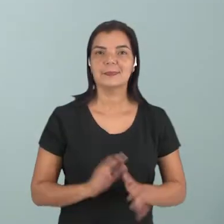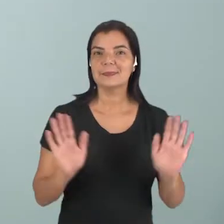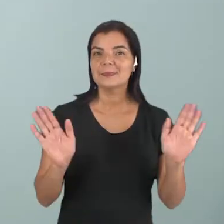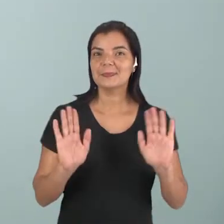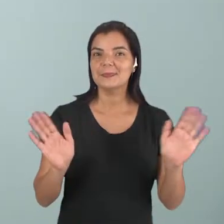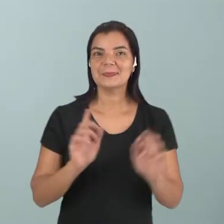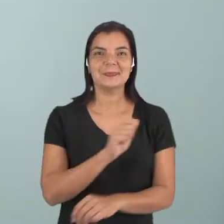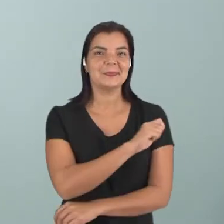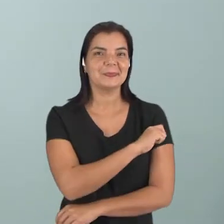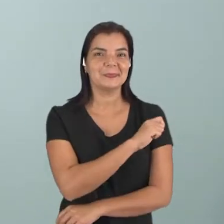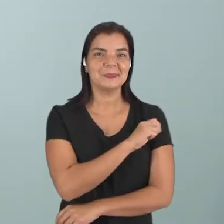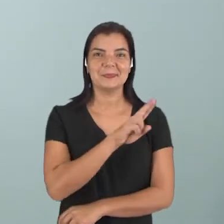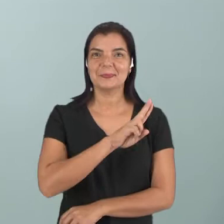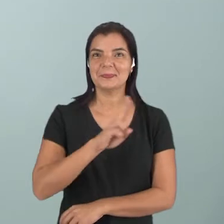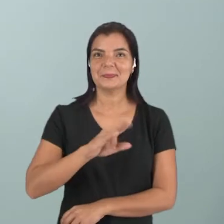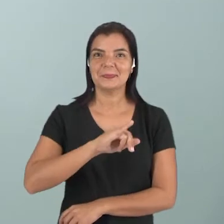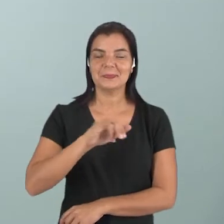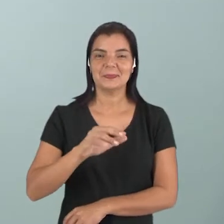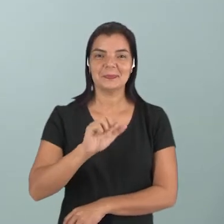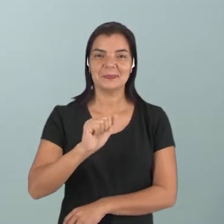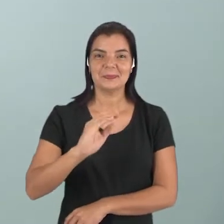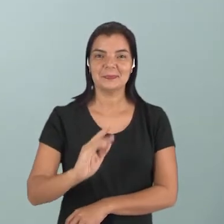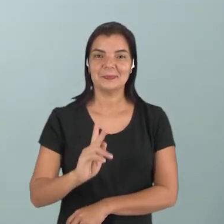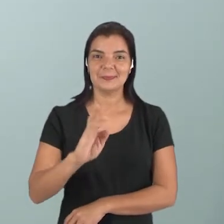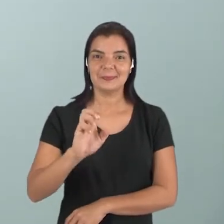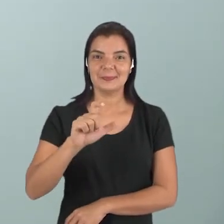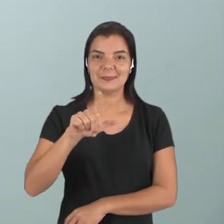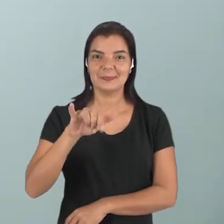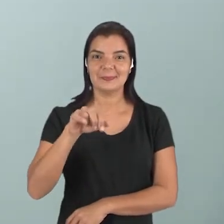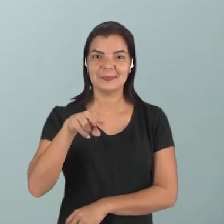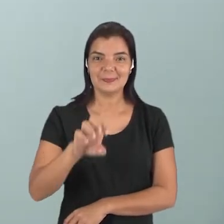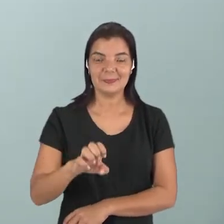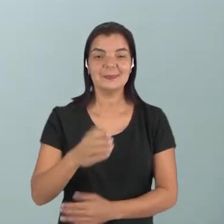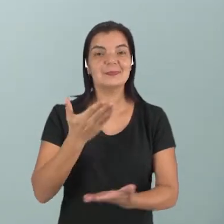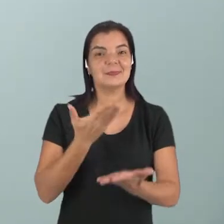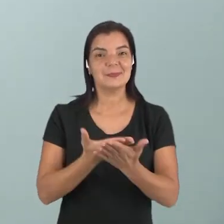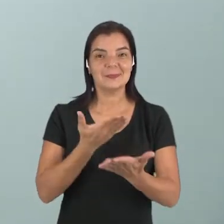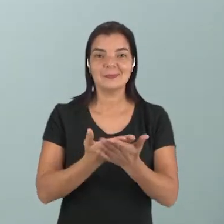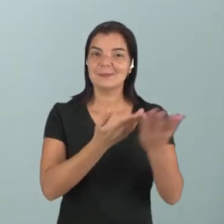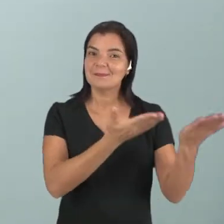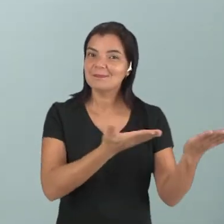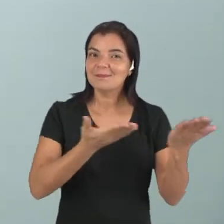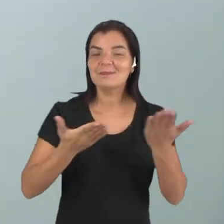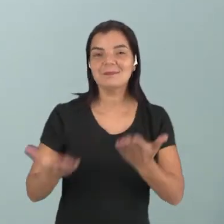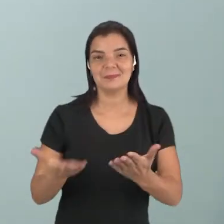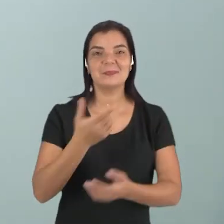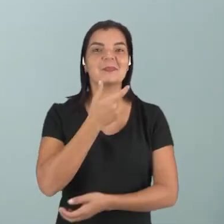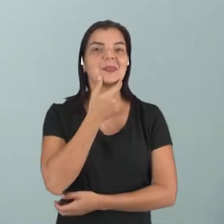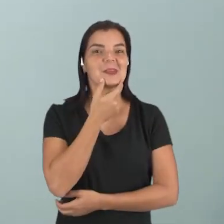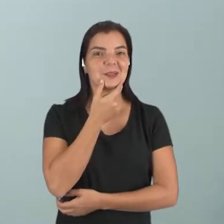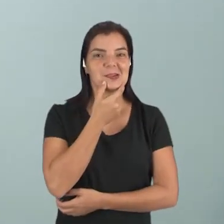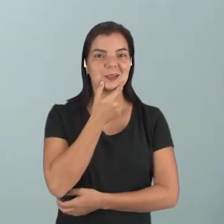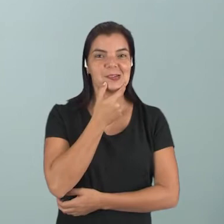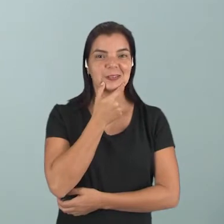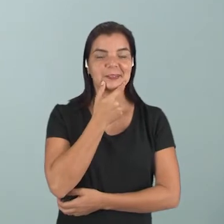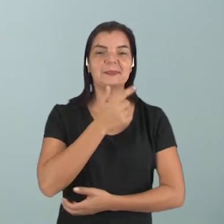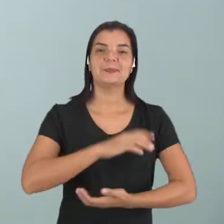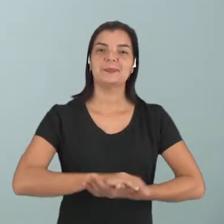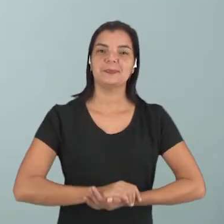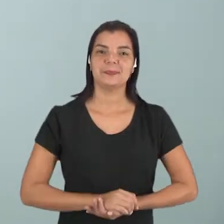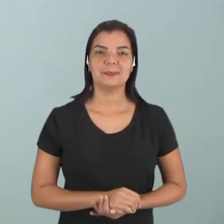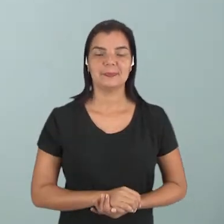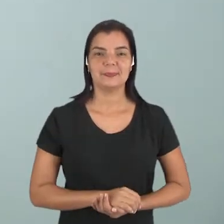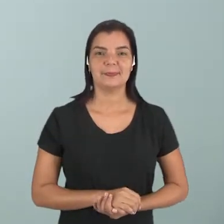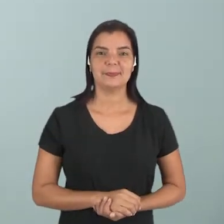Hello guys, my name is Jaqueline and welcome back to our English classes. Olá pessoal, meu nome é Jaqueline e sejam bem-vindos